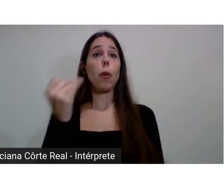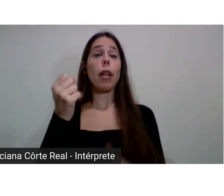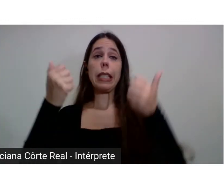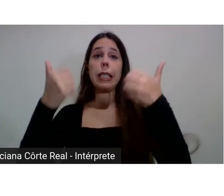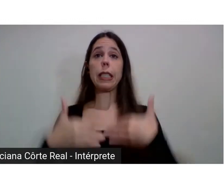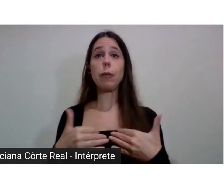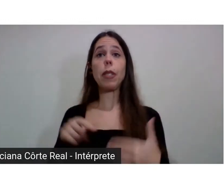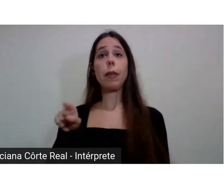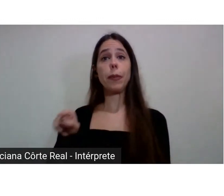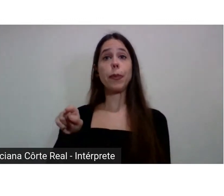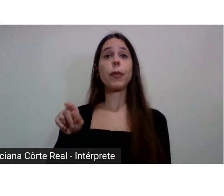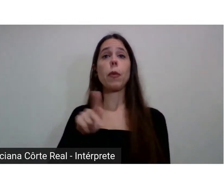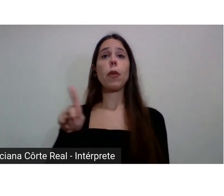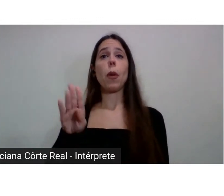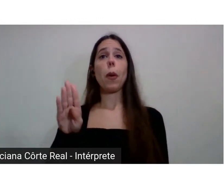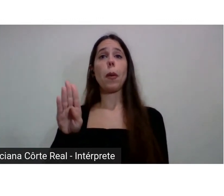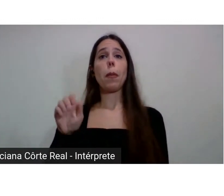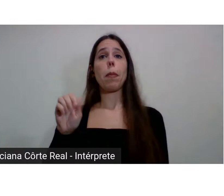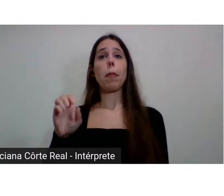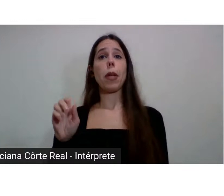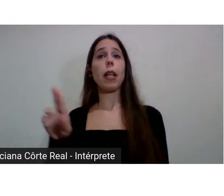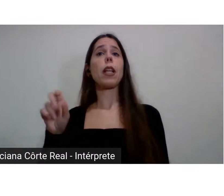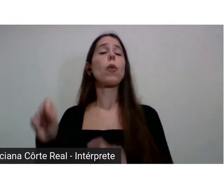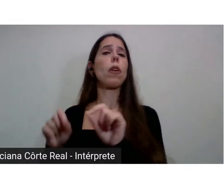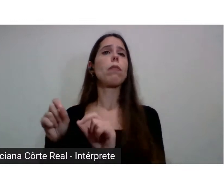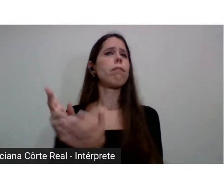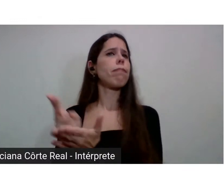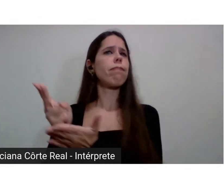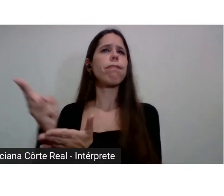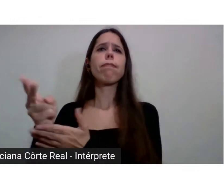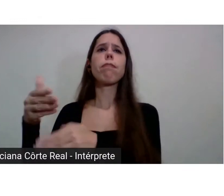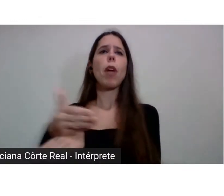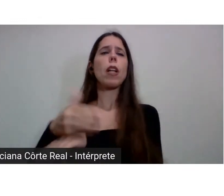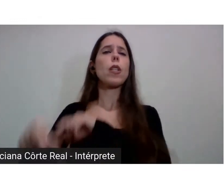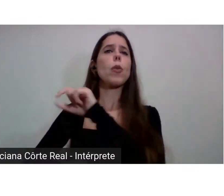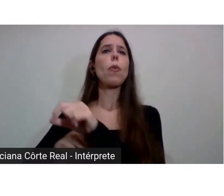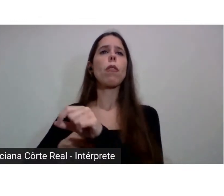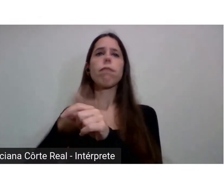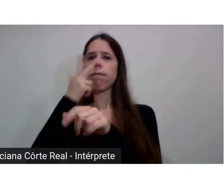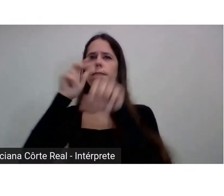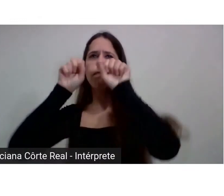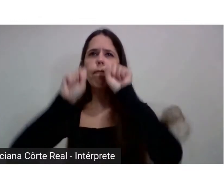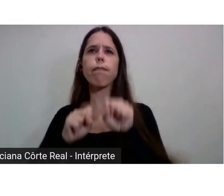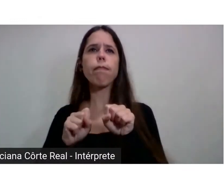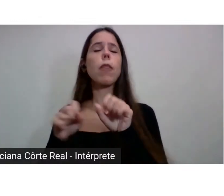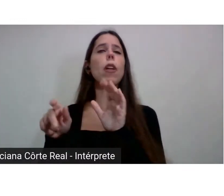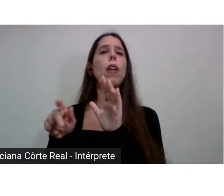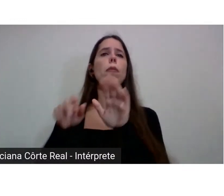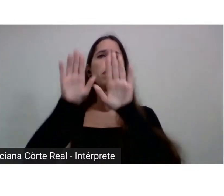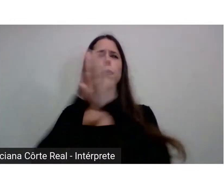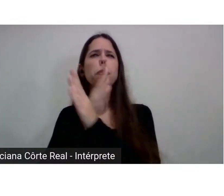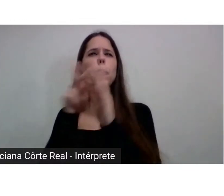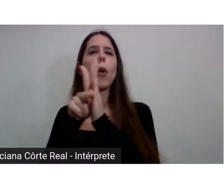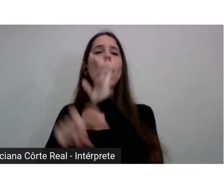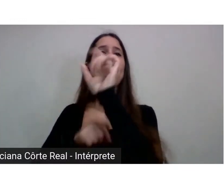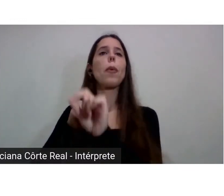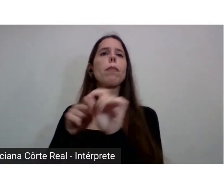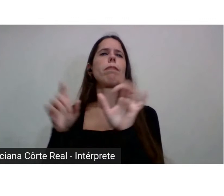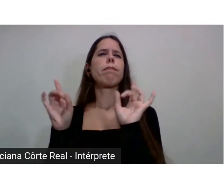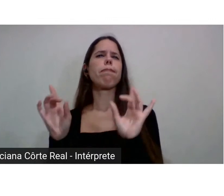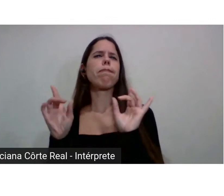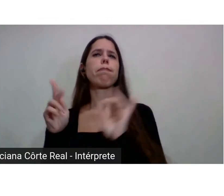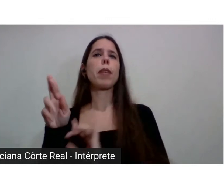participado ativamente como testemunha, perito, nesses processos judiciais que têm defendido que